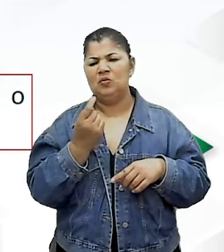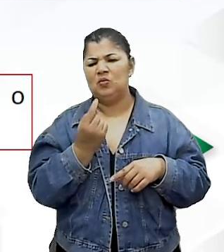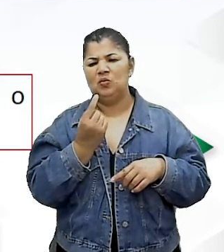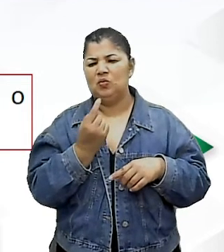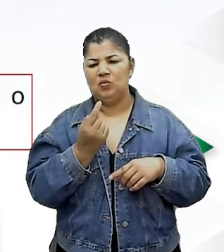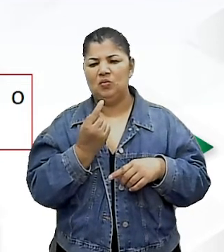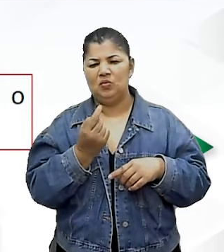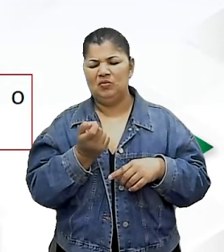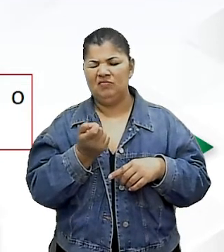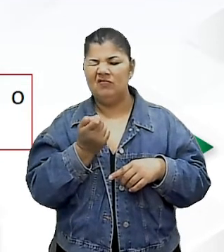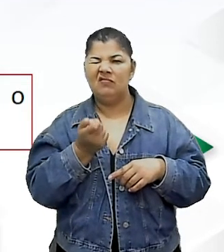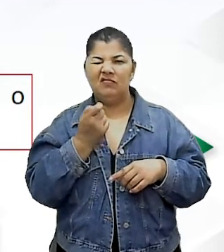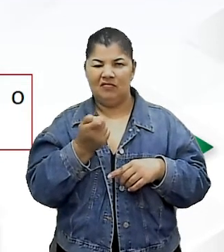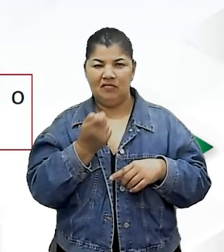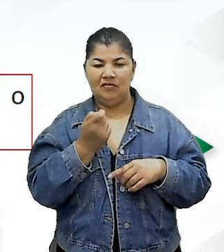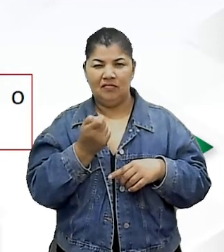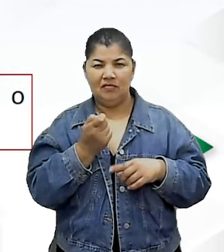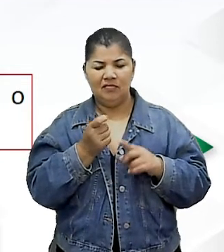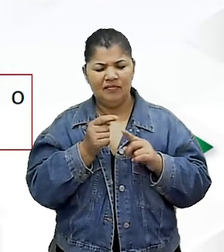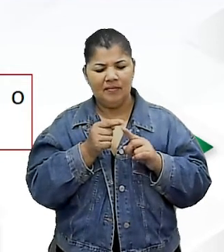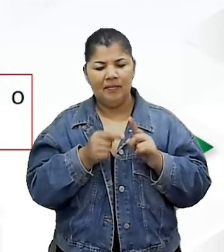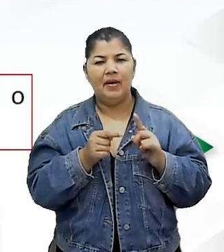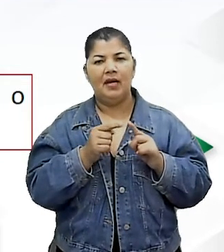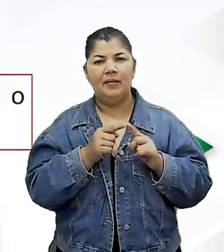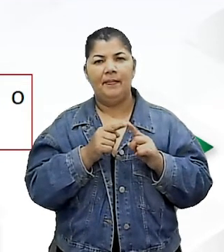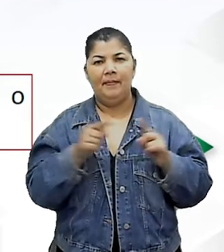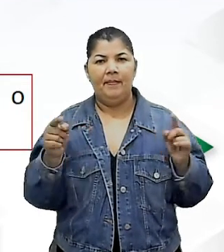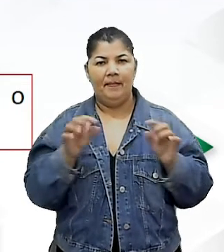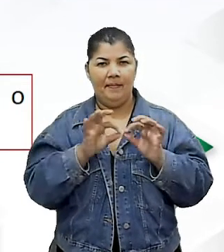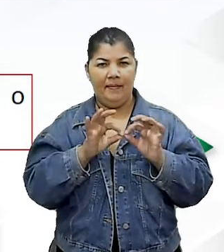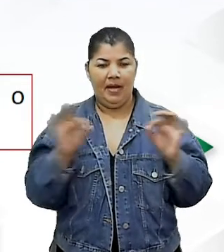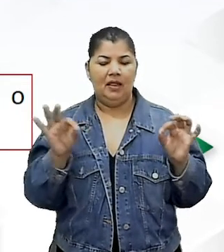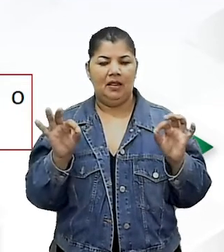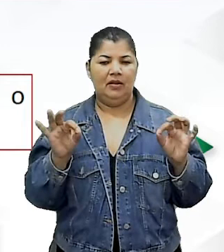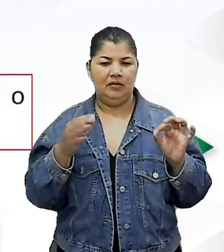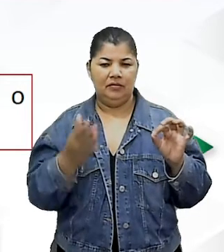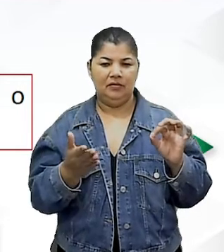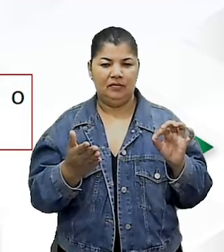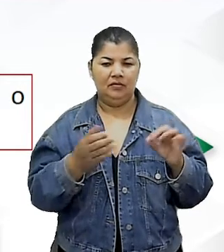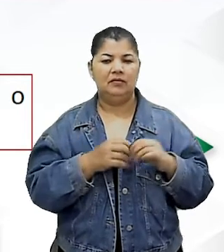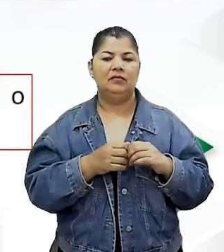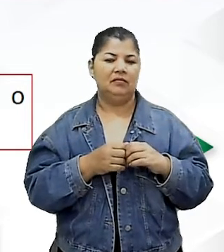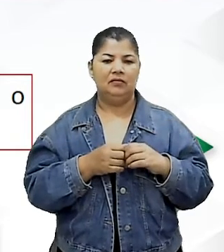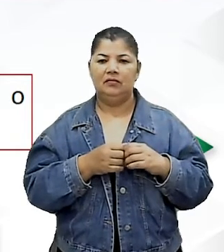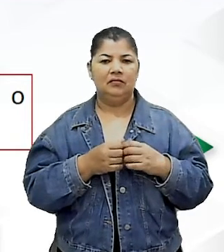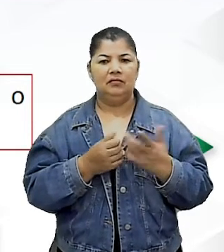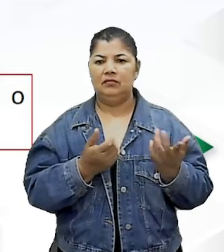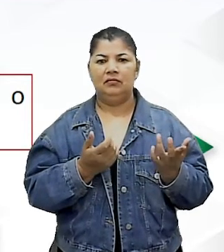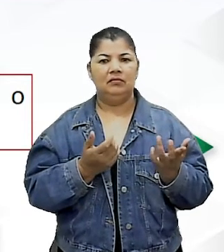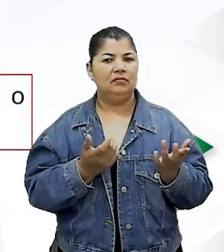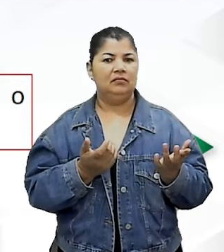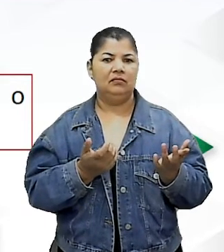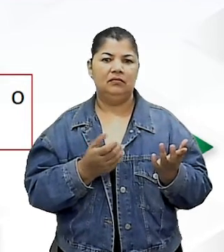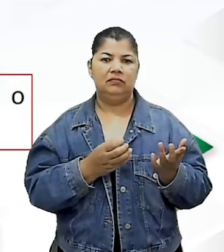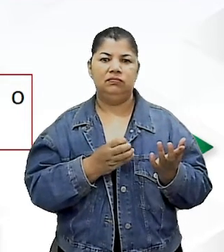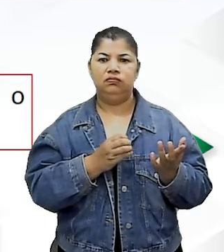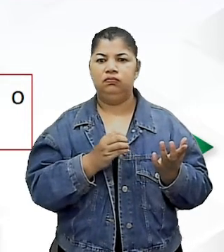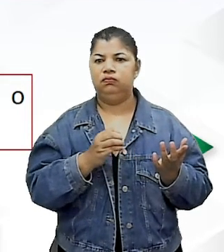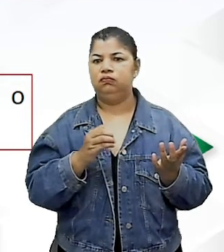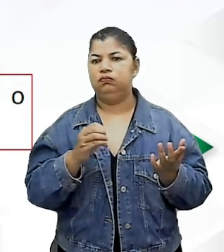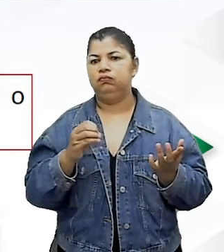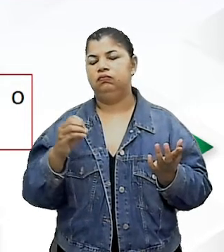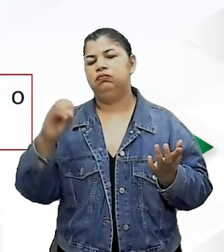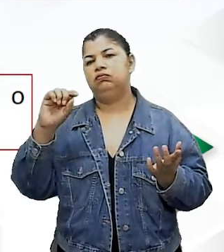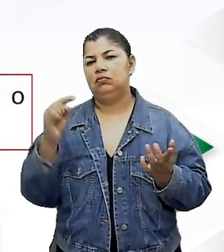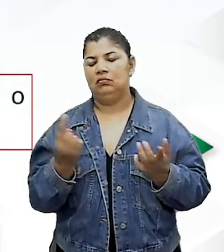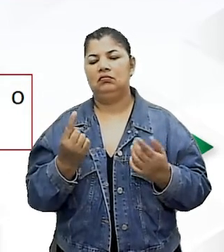uma parte de 1 metro. O mesmo que... Isso aí, ó. Não dá nem para contar os zeros, tá? 0,